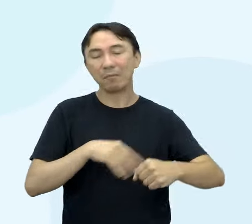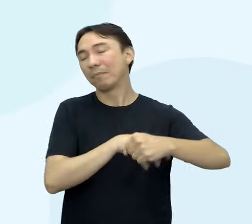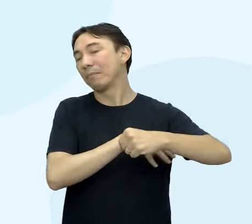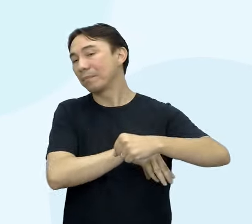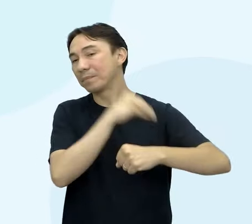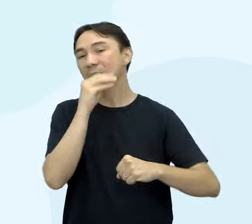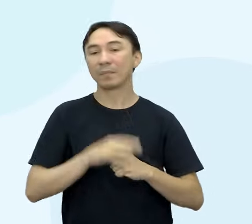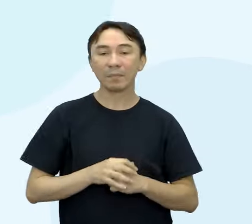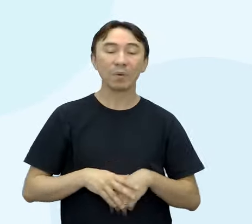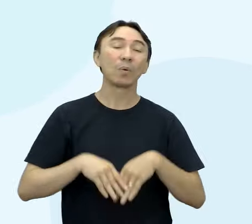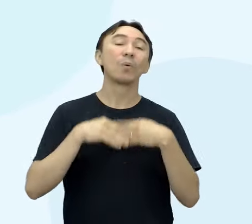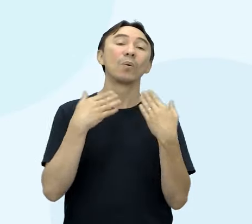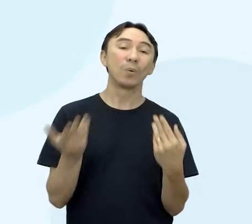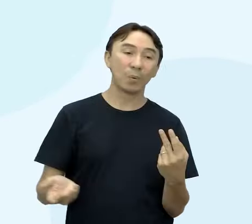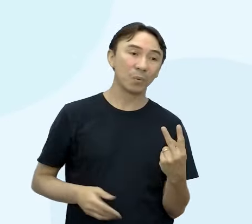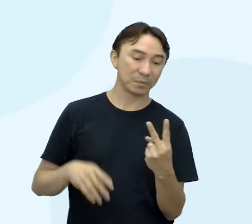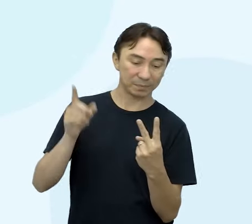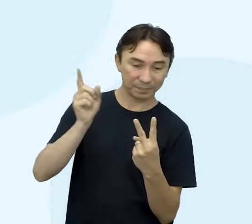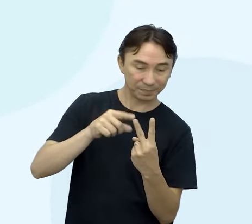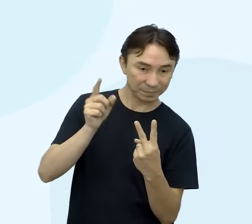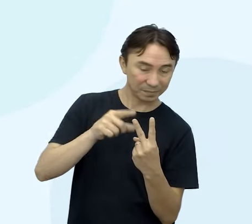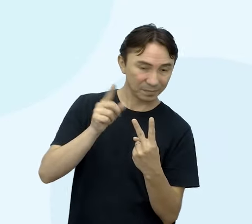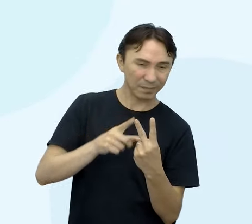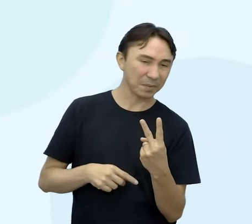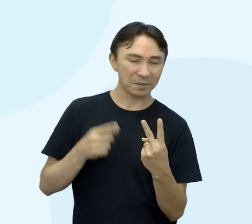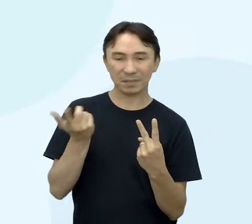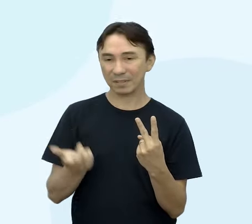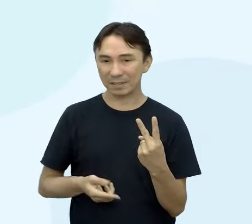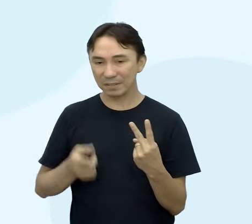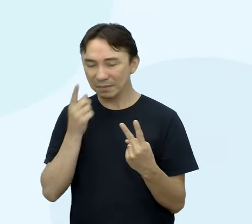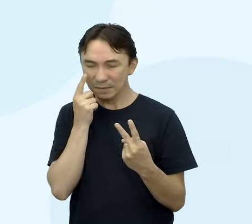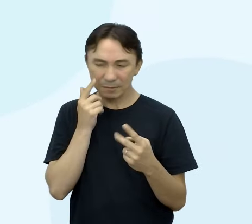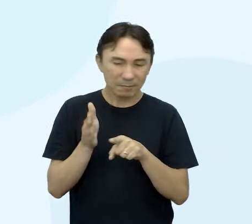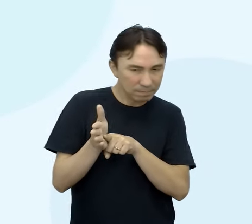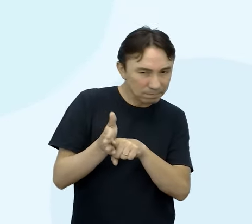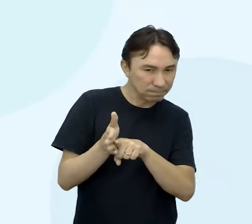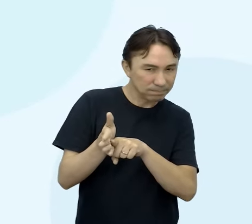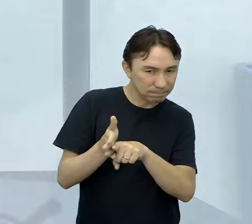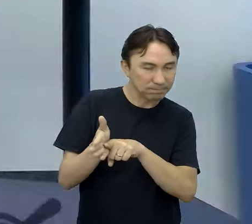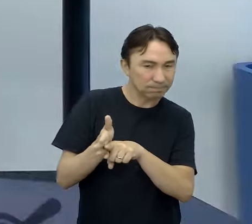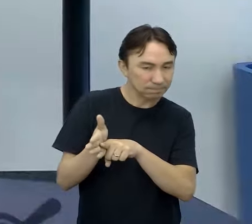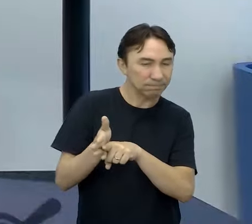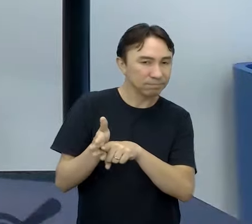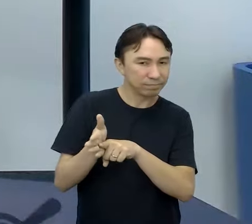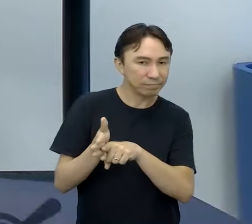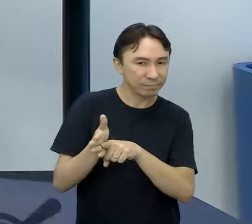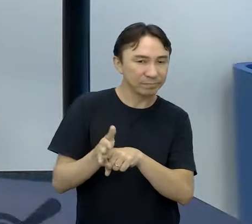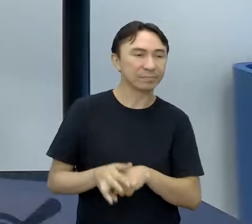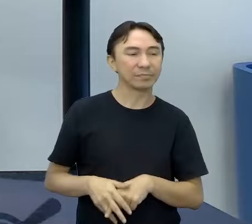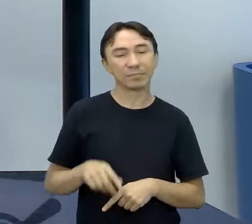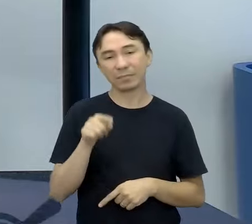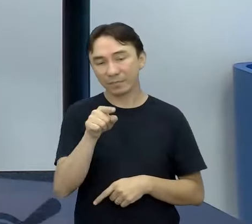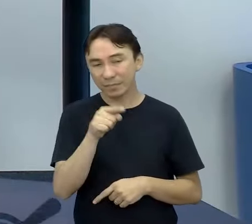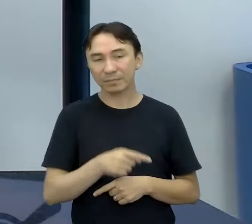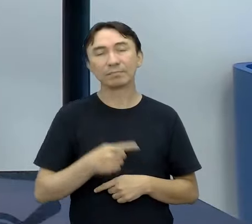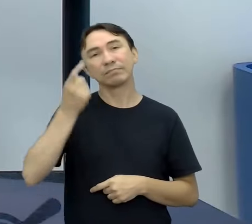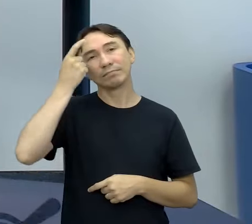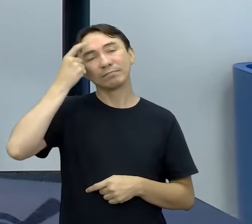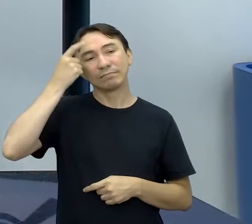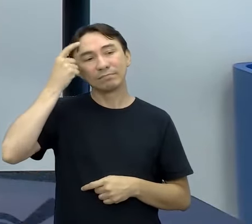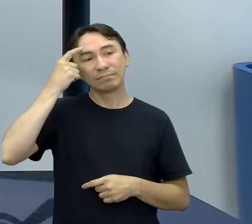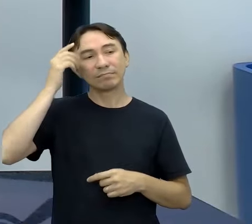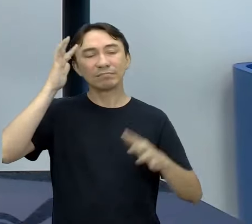probabilística. A gente vai pegando numa sequência, sem pensar nessa escolha. Então, aqui, você para pra refletir. Como que eu vou